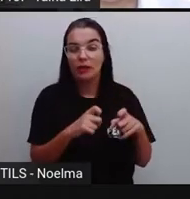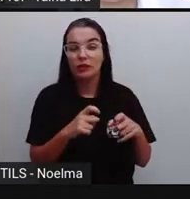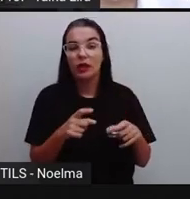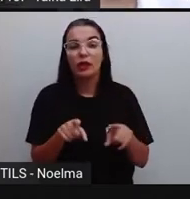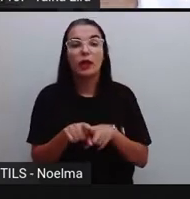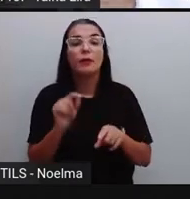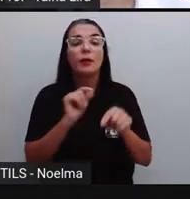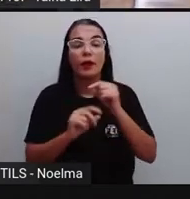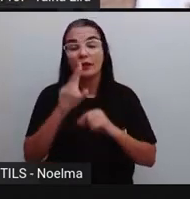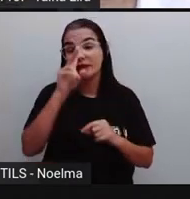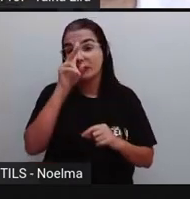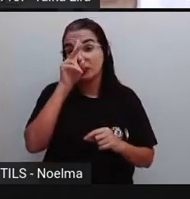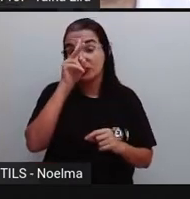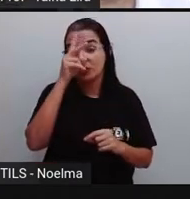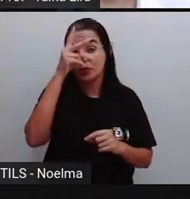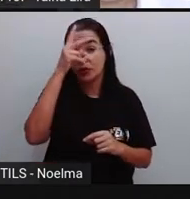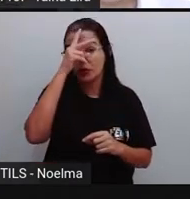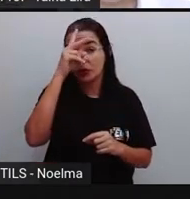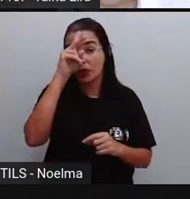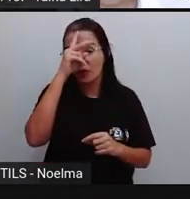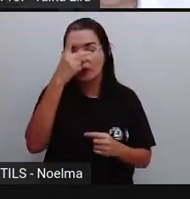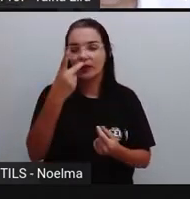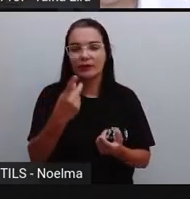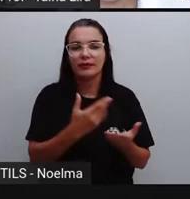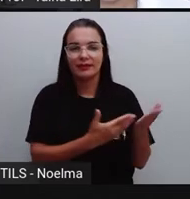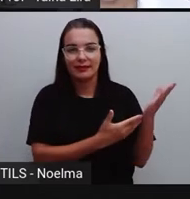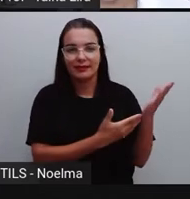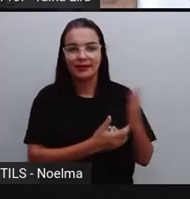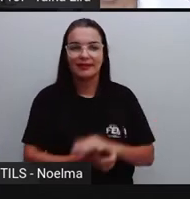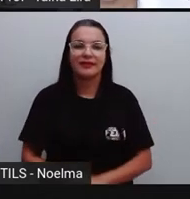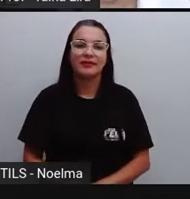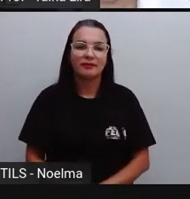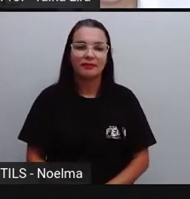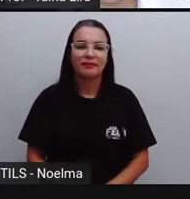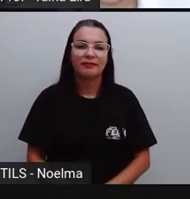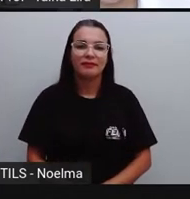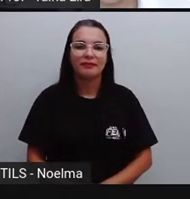própria história aí da marca, certo?